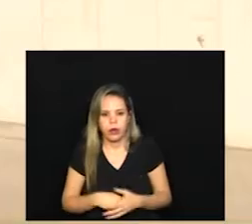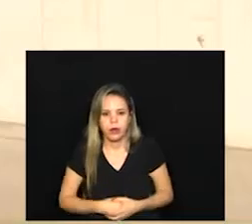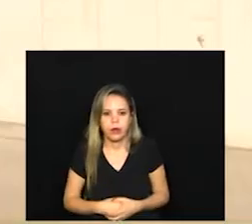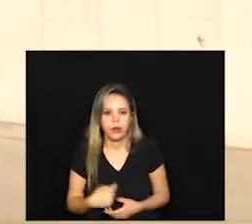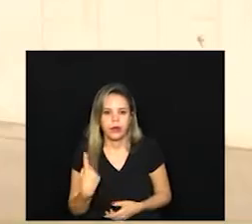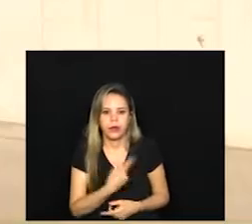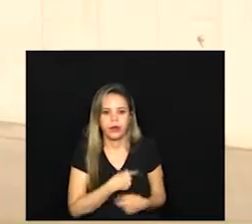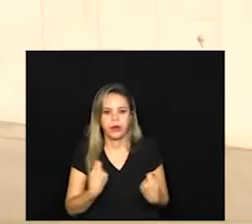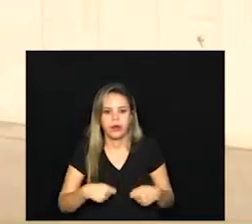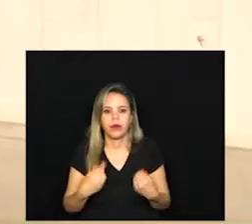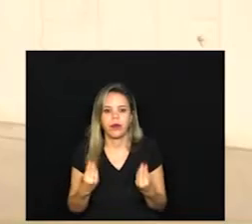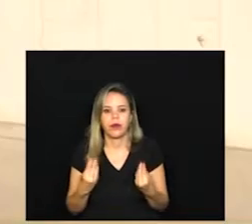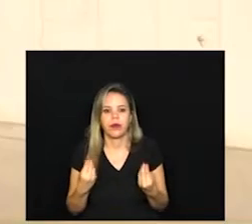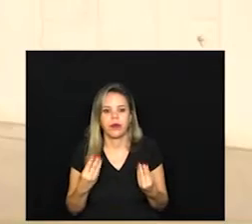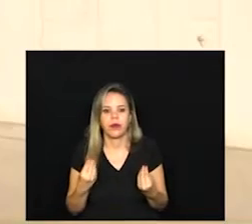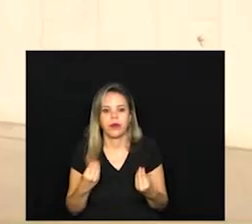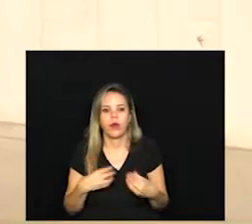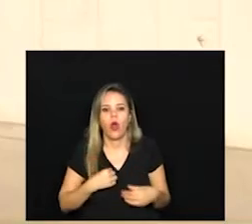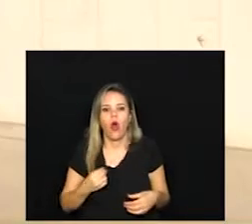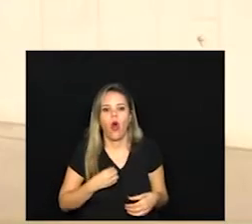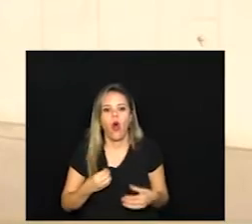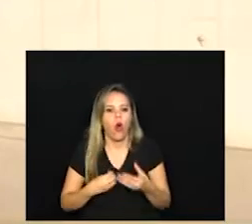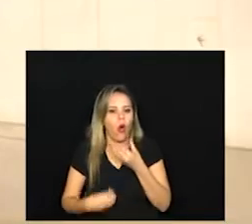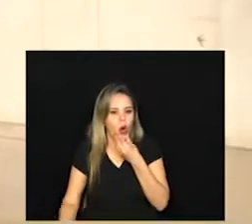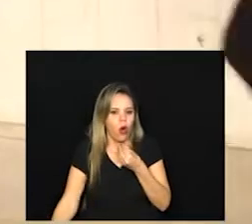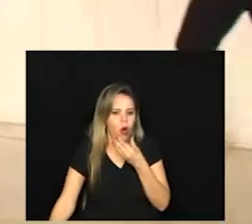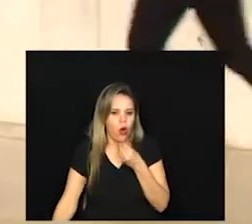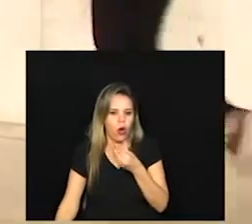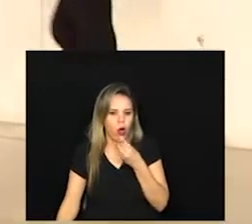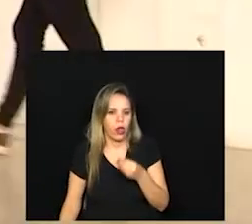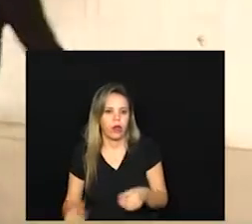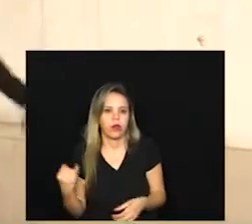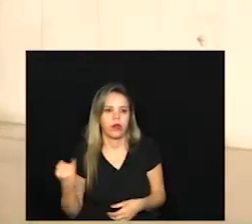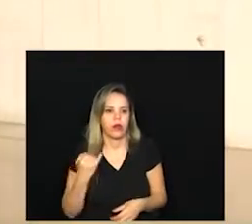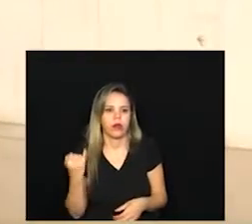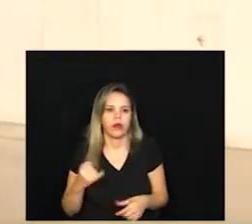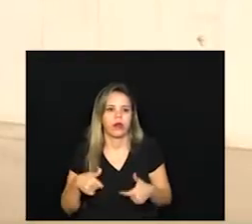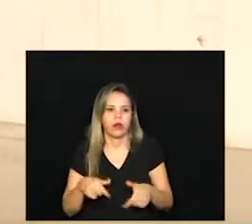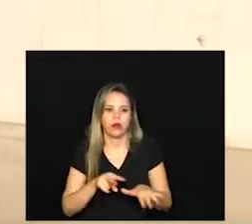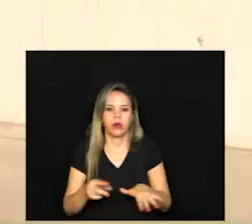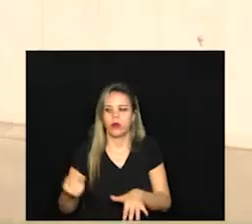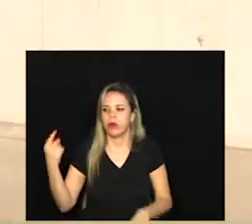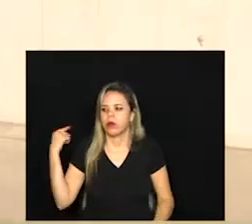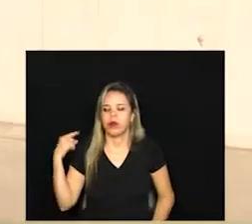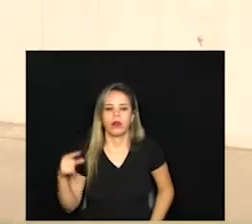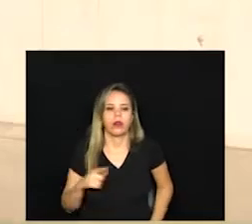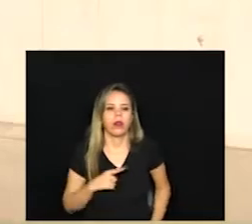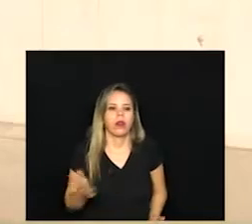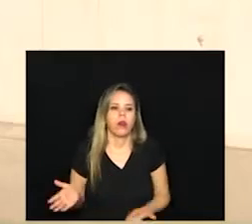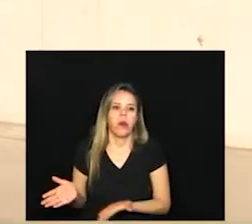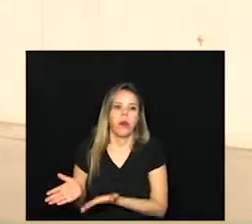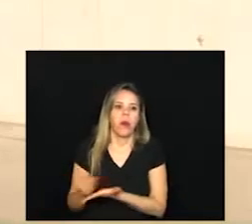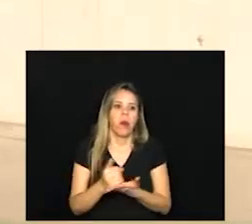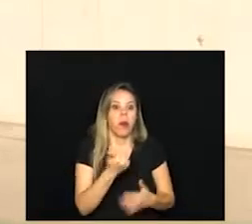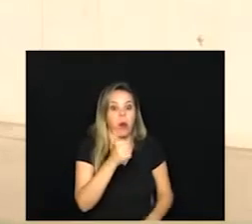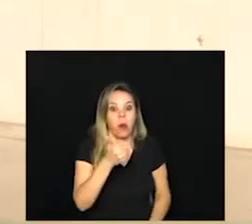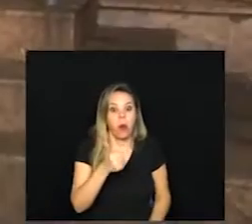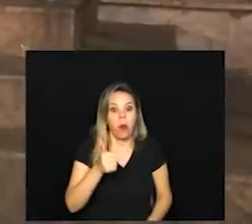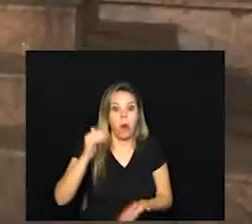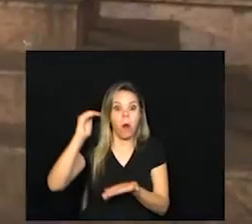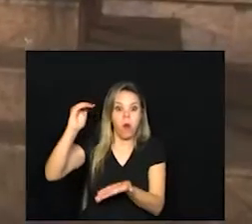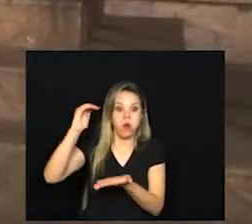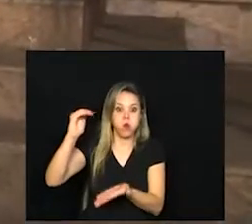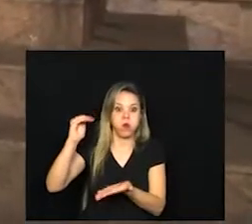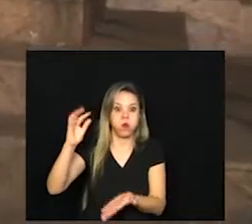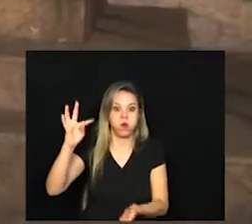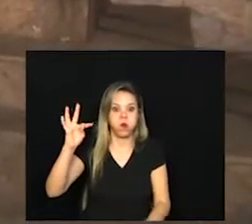Nós precisamos muito de roupa masculina. Nós tivemos uma importante ação semana passada, porque nós arrecadamos 11 toneladas,